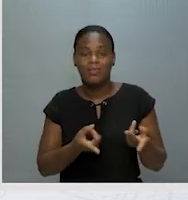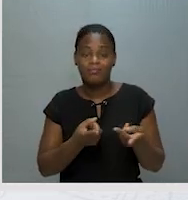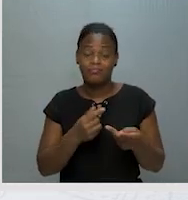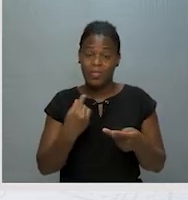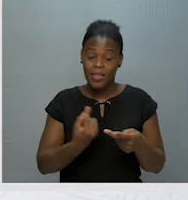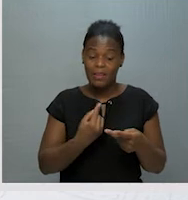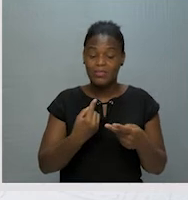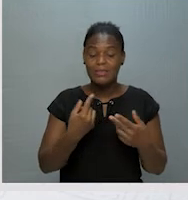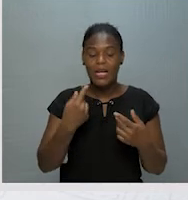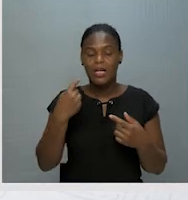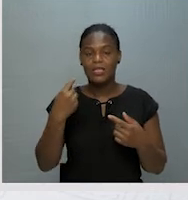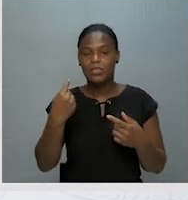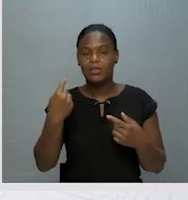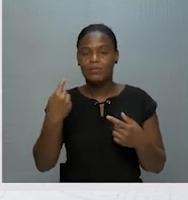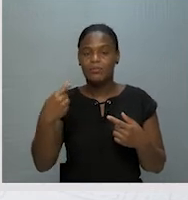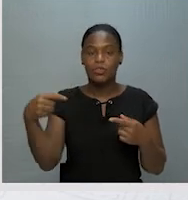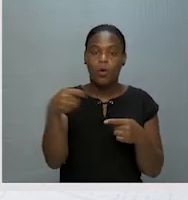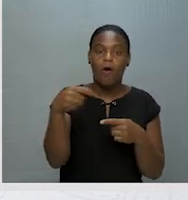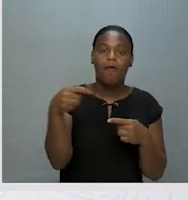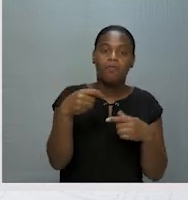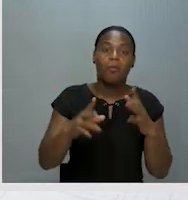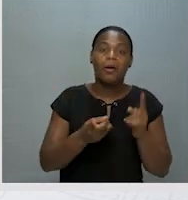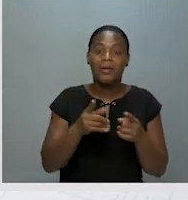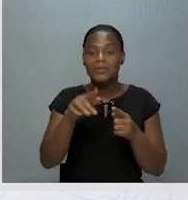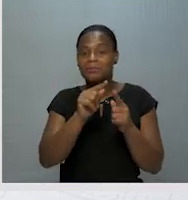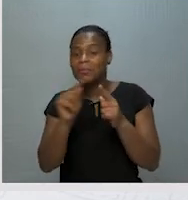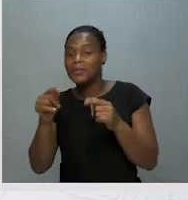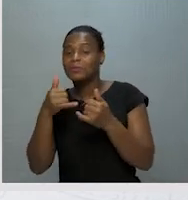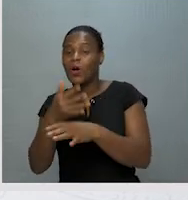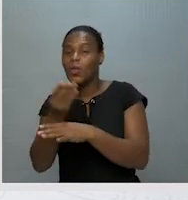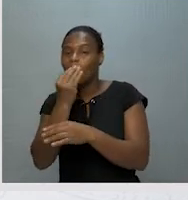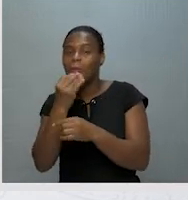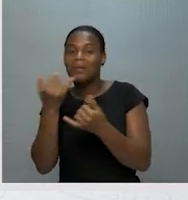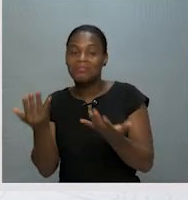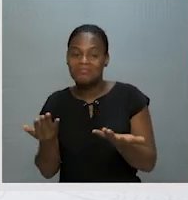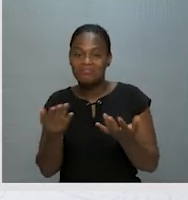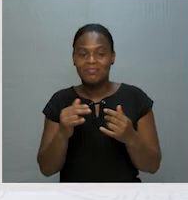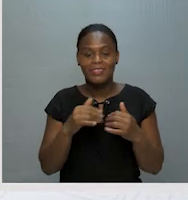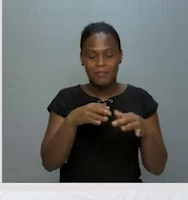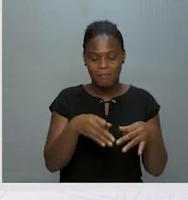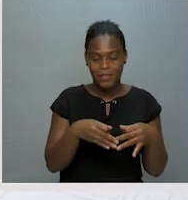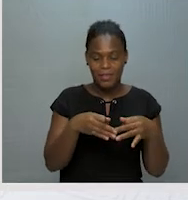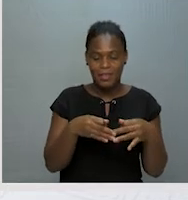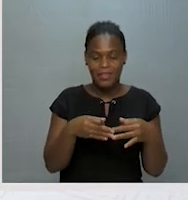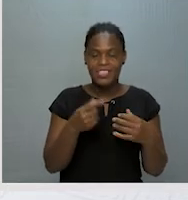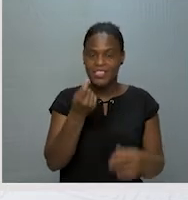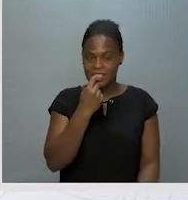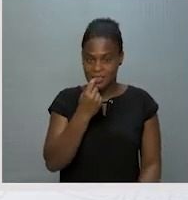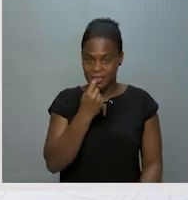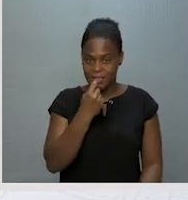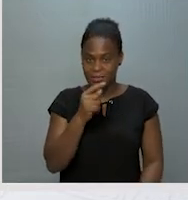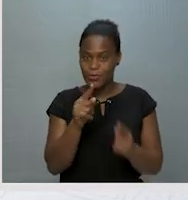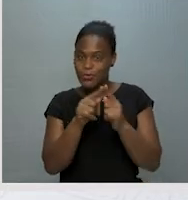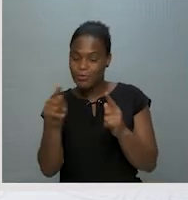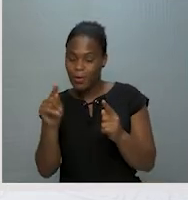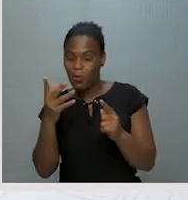seguida, devo escovar os espaço após as refeições. Finalmente, os dentes,